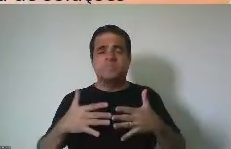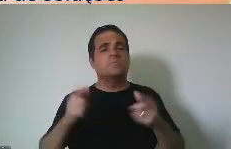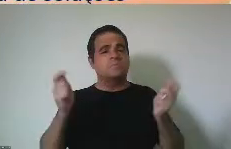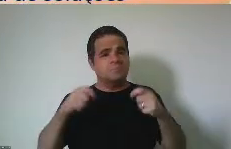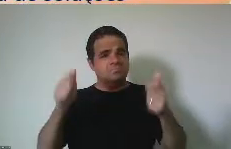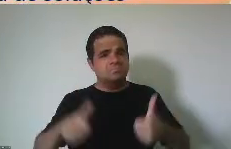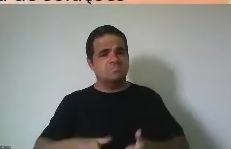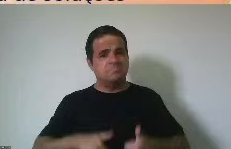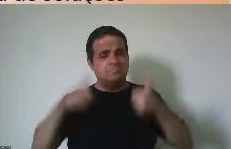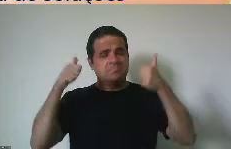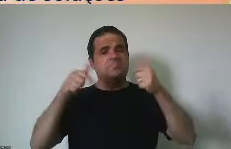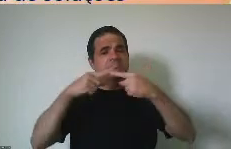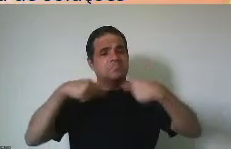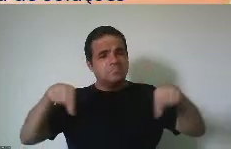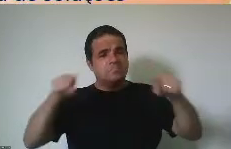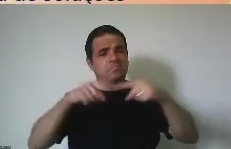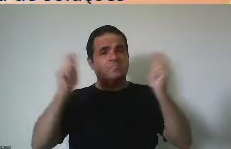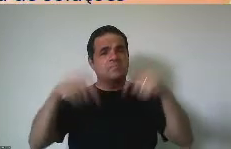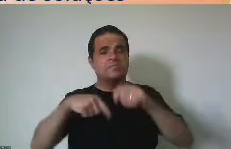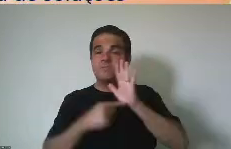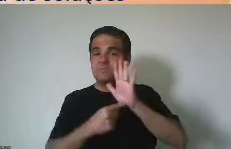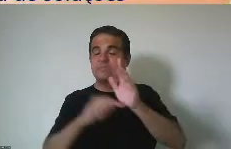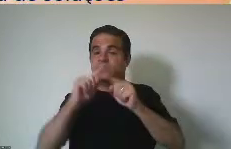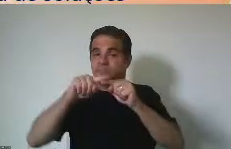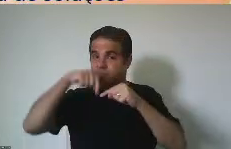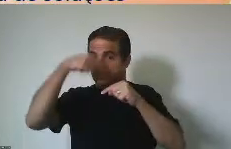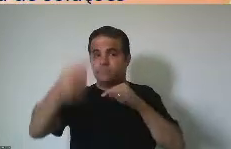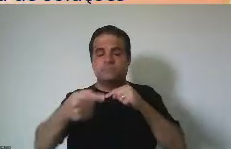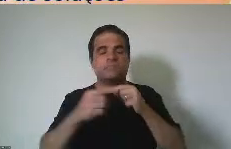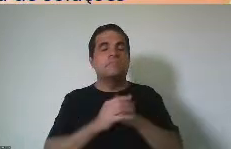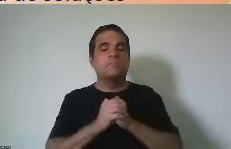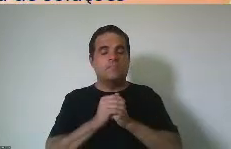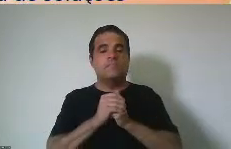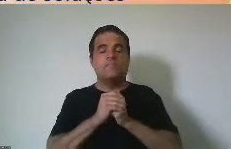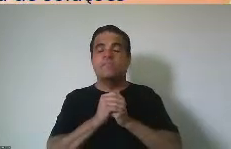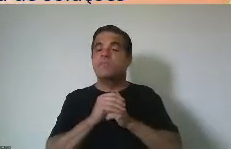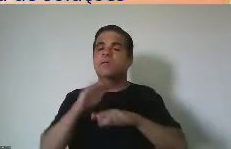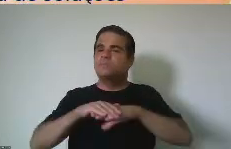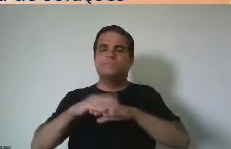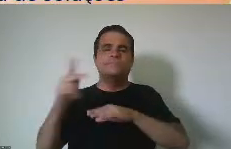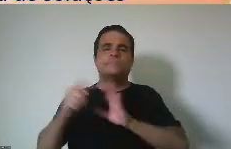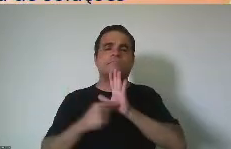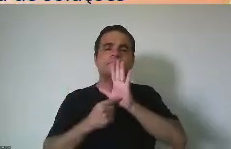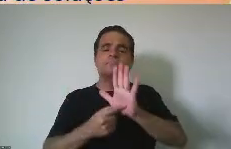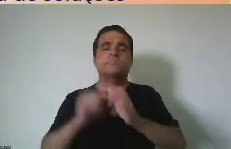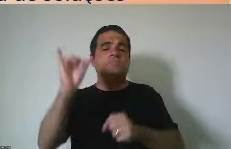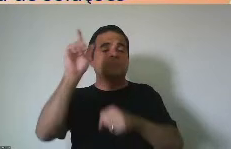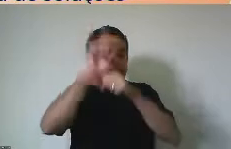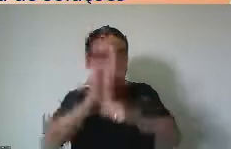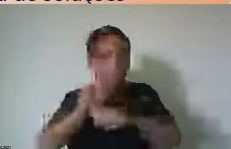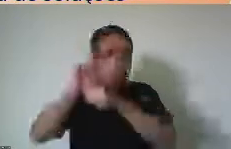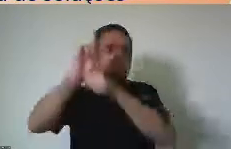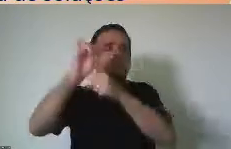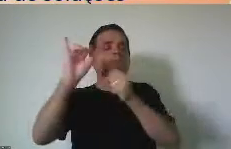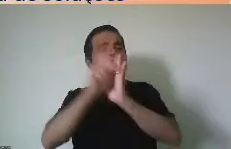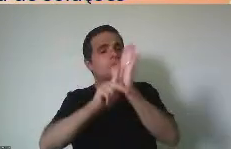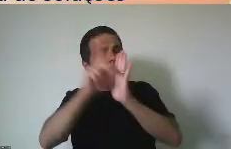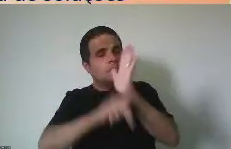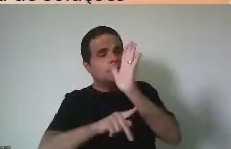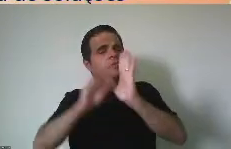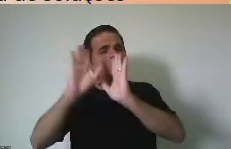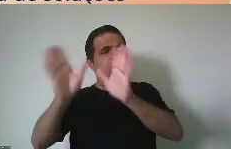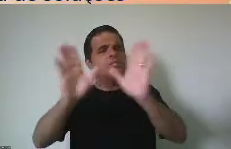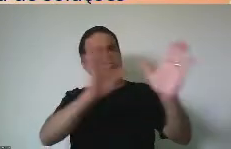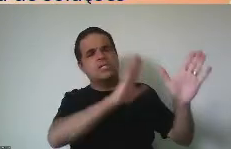para aquilo que se vai apresentar depois dai no rego para uma apresentação sobre a gestão de projetos aquilo que a gente vem fazendo